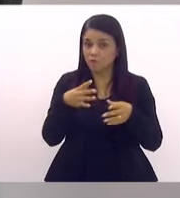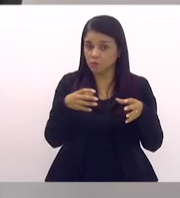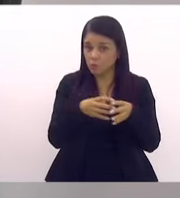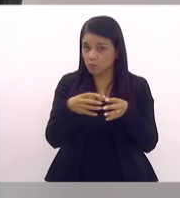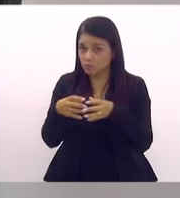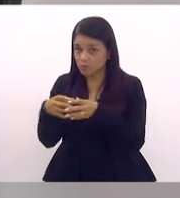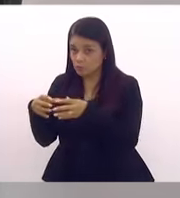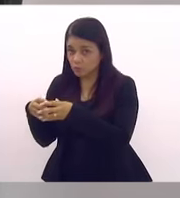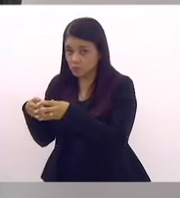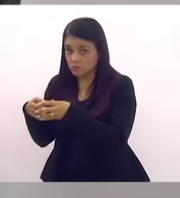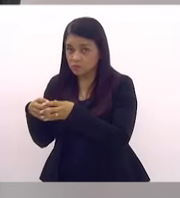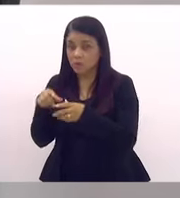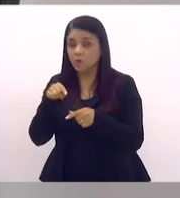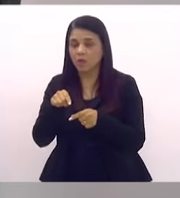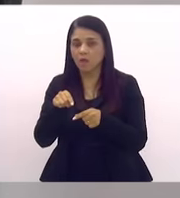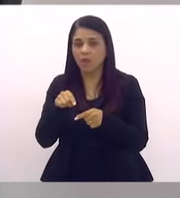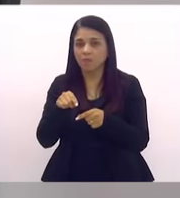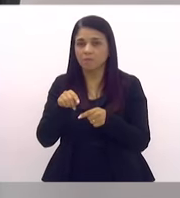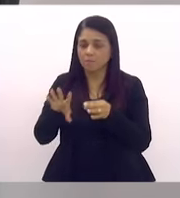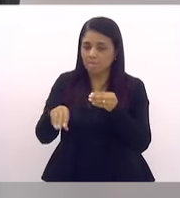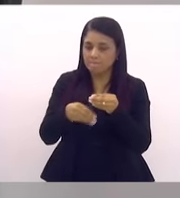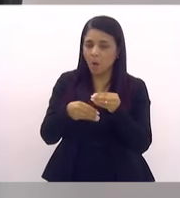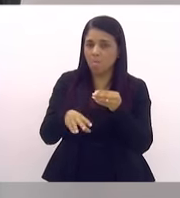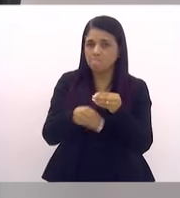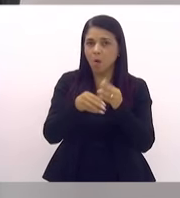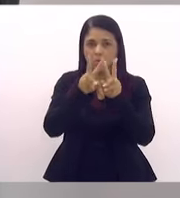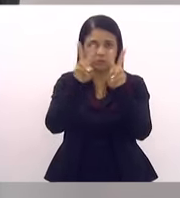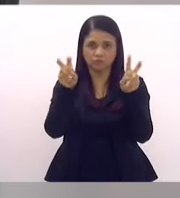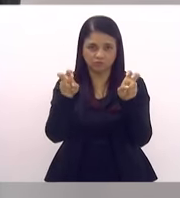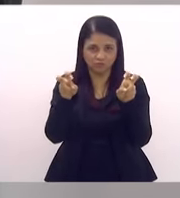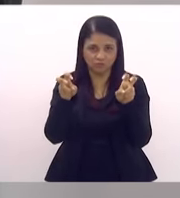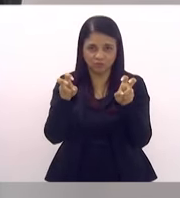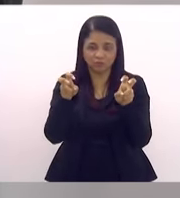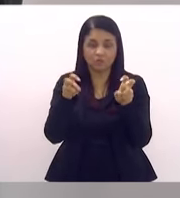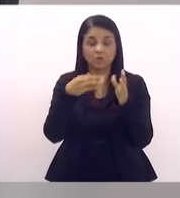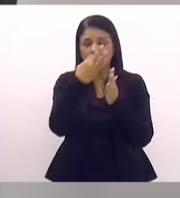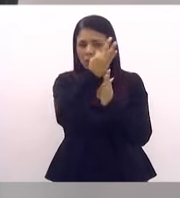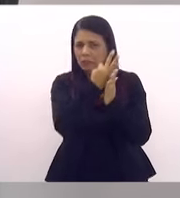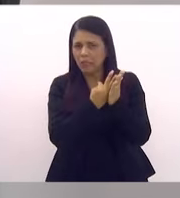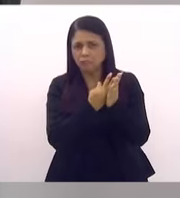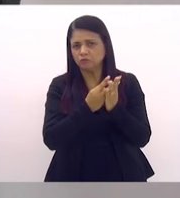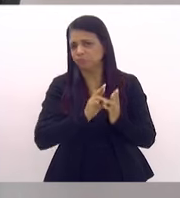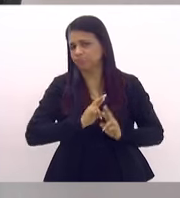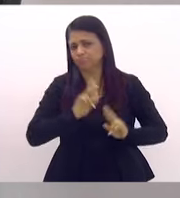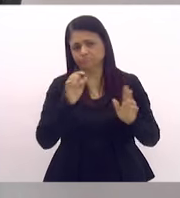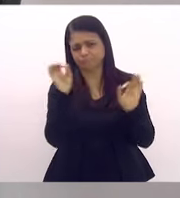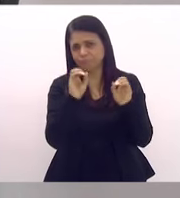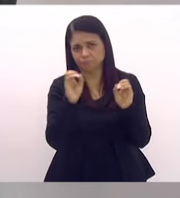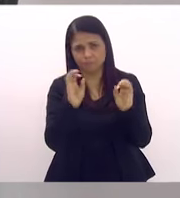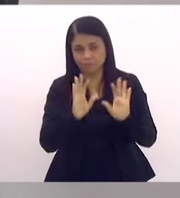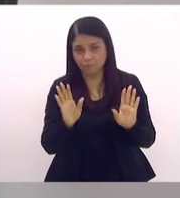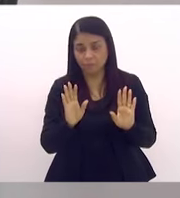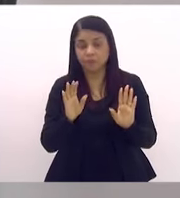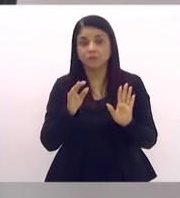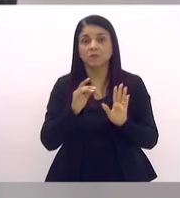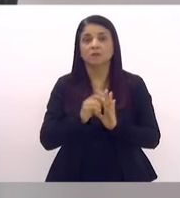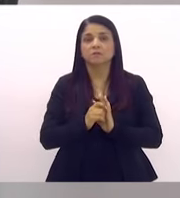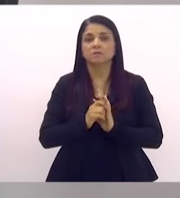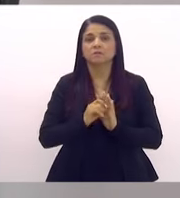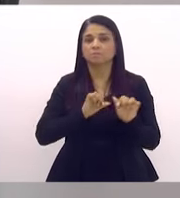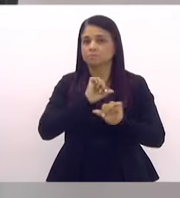vão servir para elucidar mais a matéria, para um ou para outro, mas ela não vai fazer diferença no texto nem na definição de mérito. O que fará essa